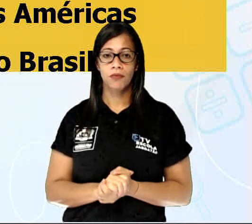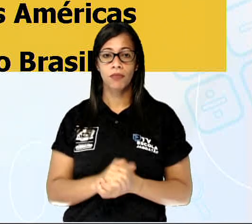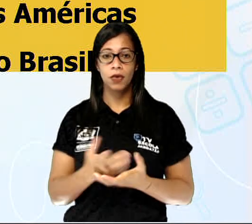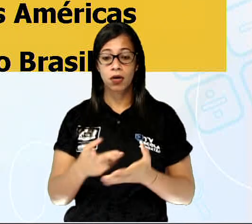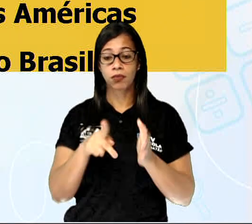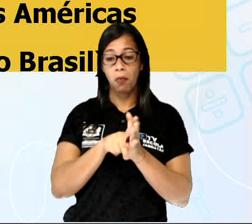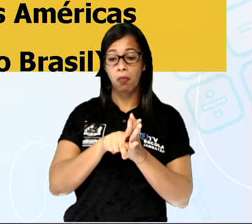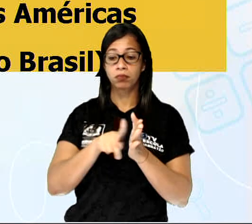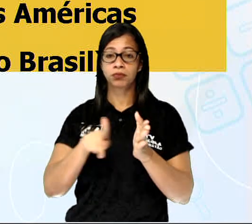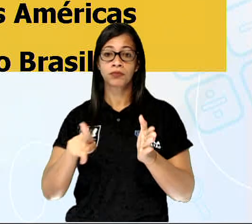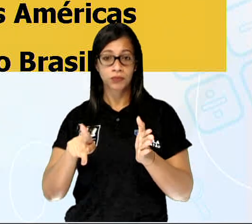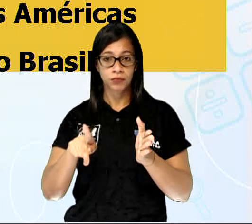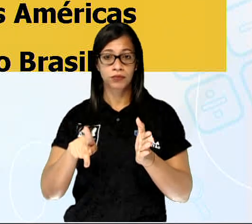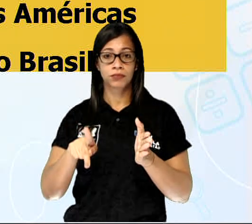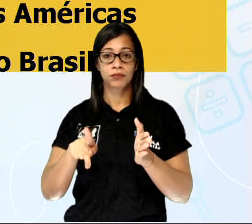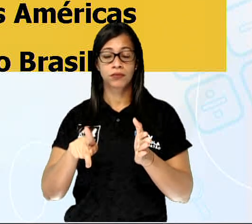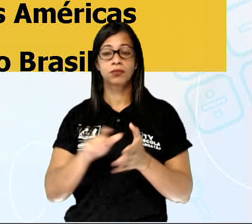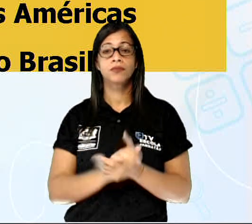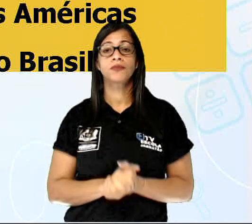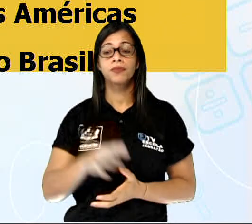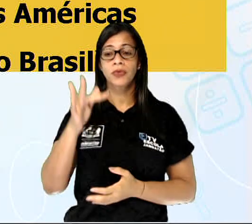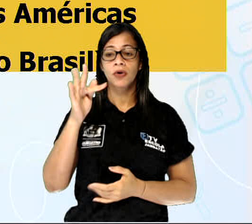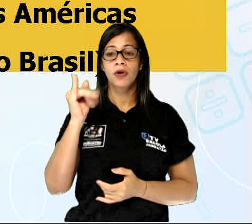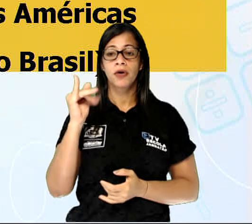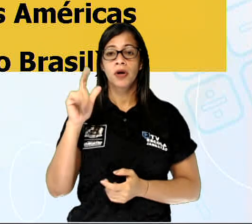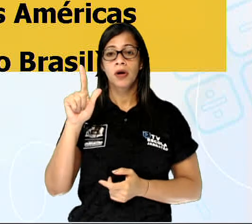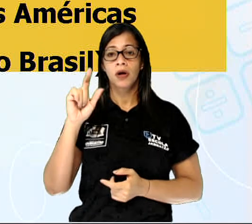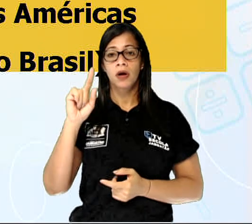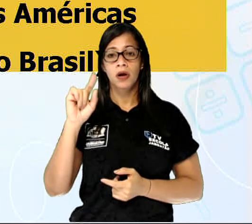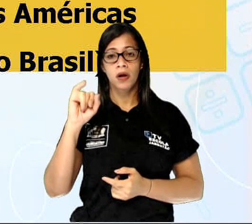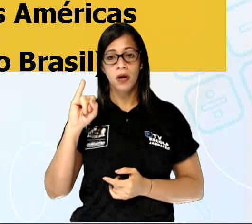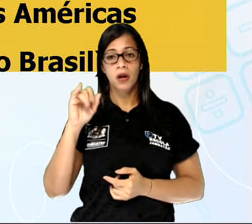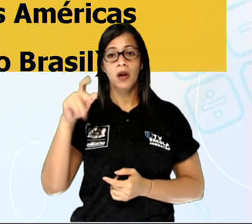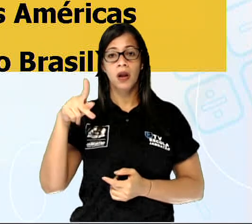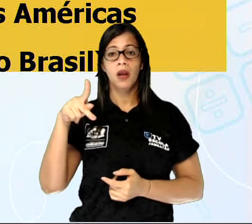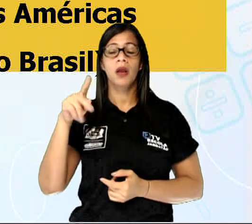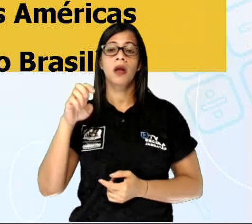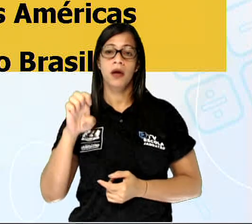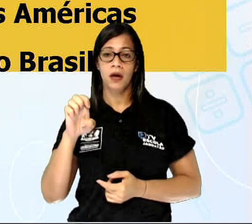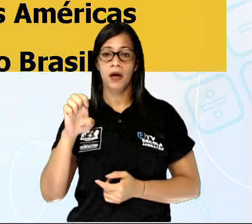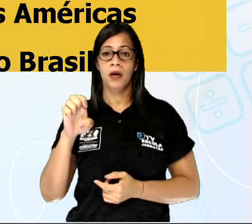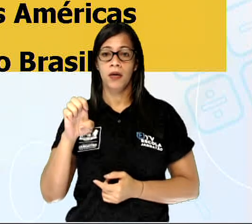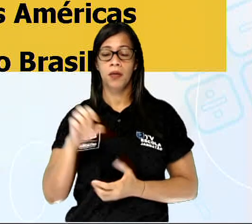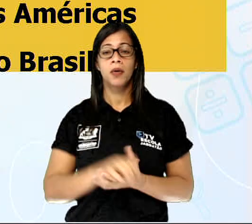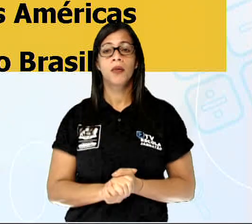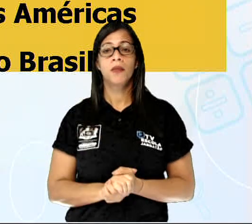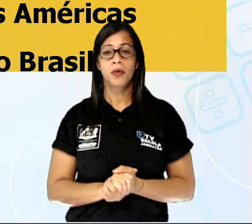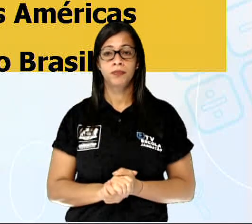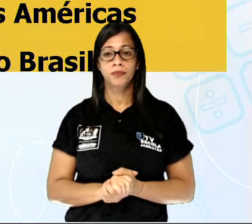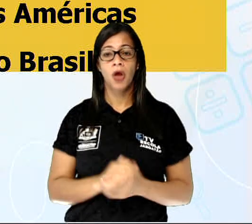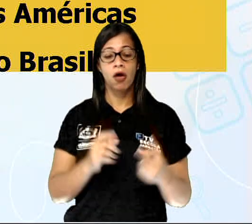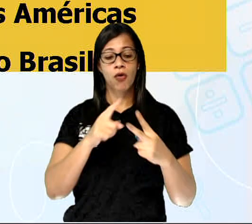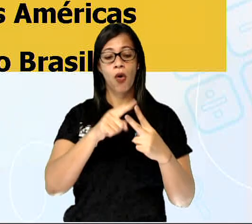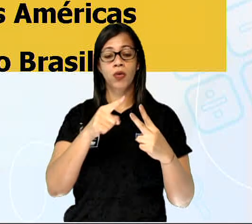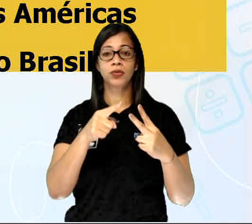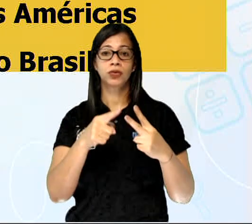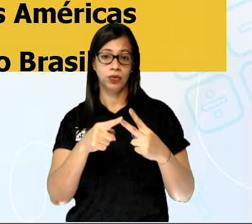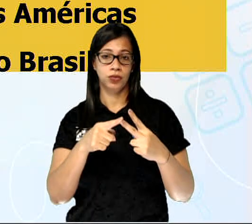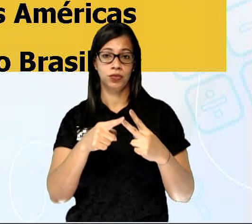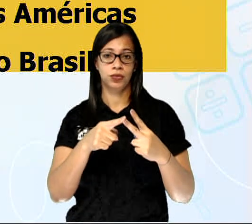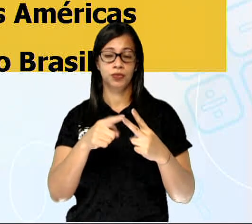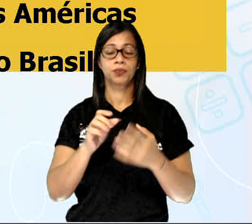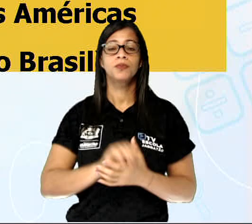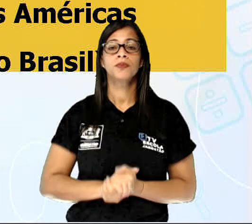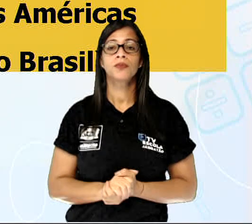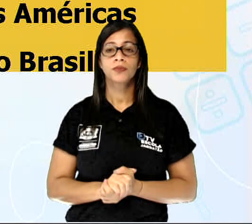II, unindo Portugal e Espanha. Para completar, tivemos ainda as disputas pelas Américas. Várias nações, franceses,